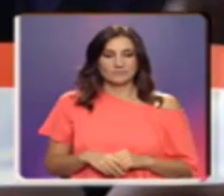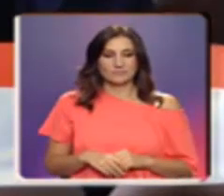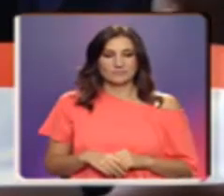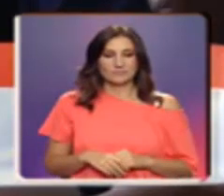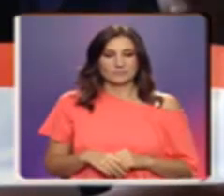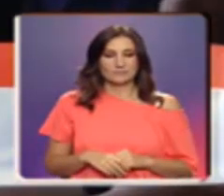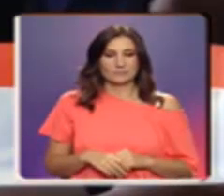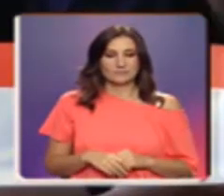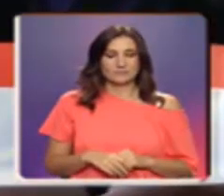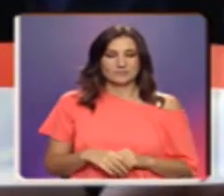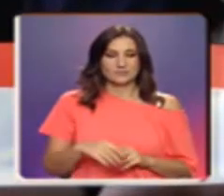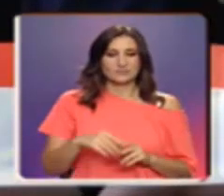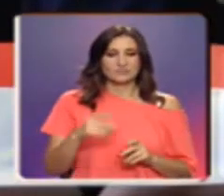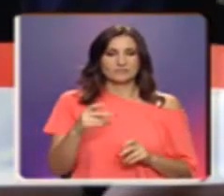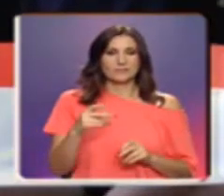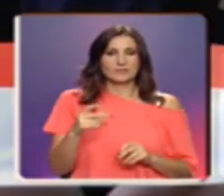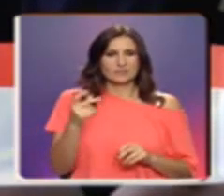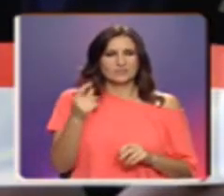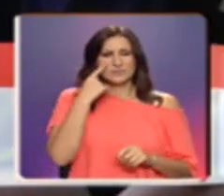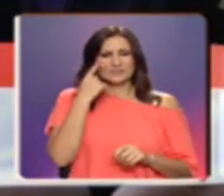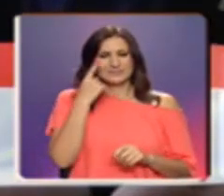conhecido como anos, onde temos